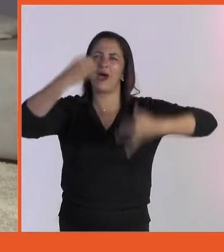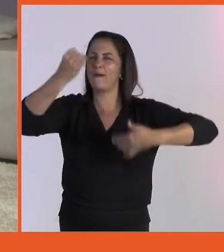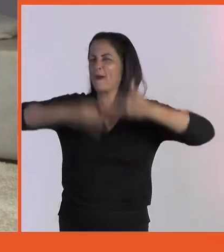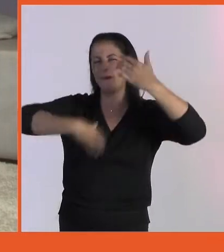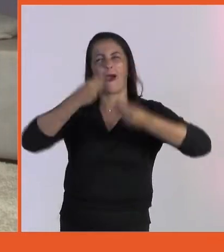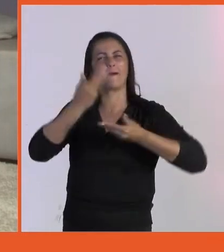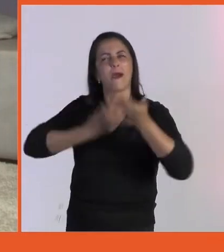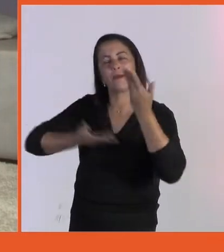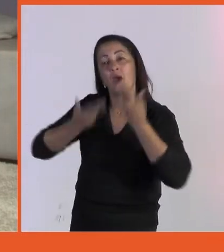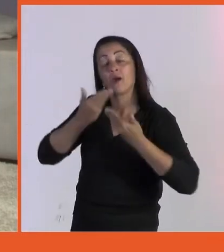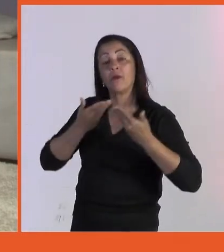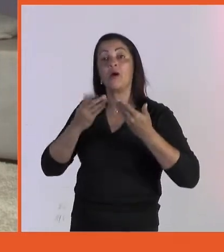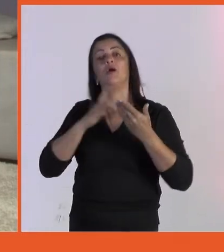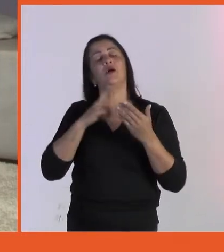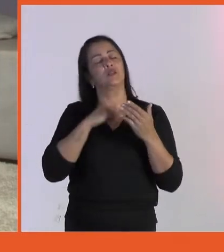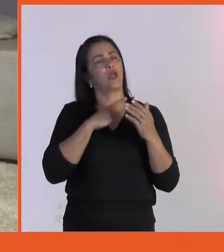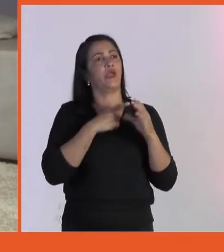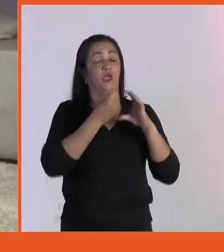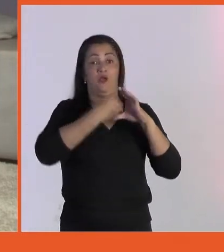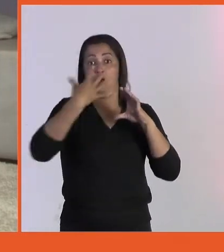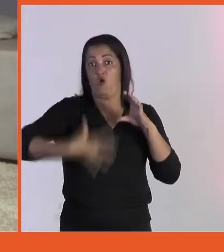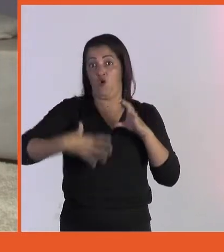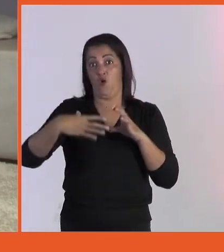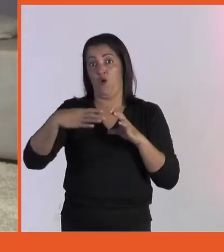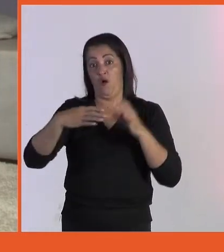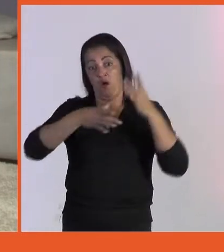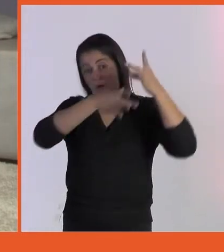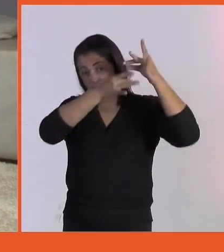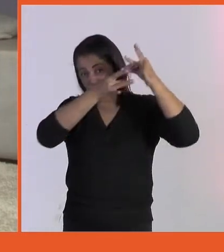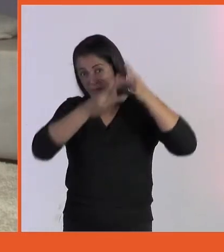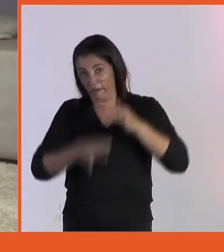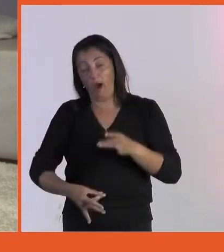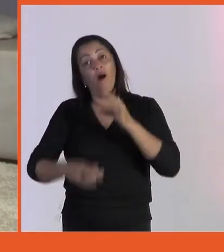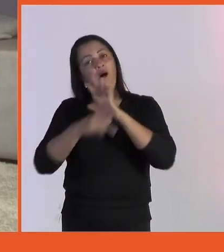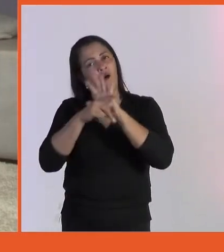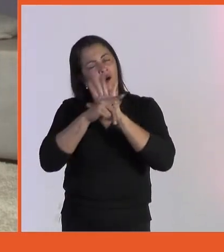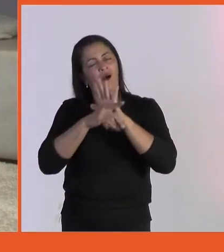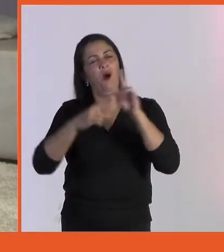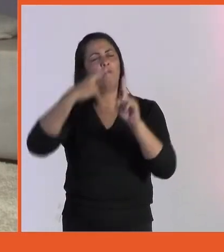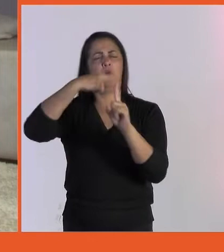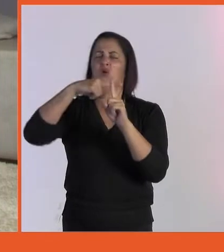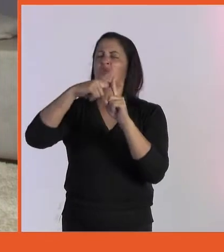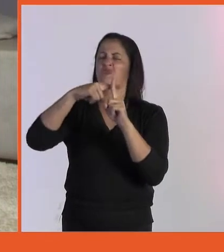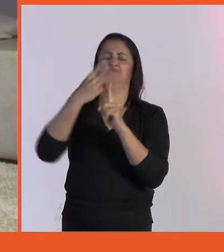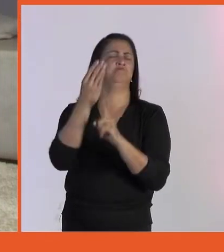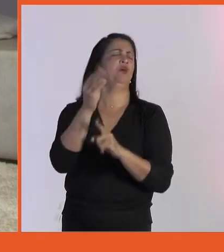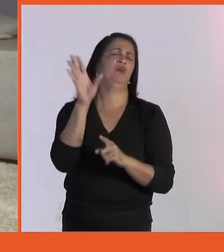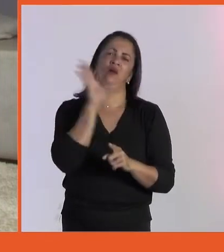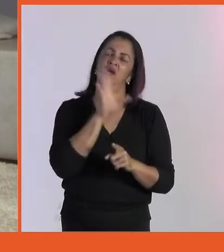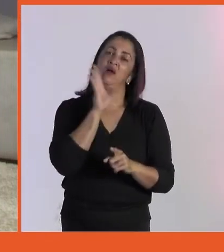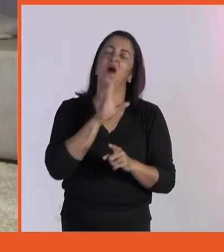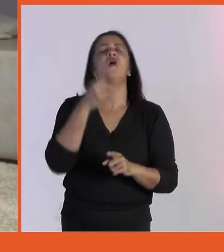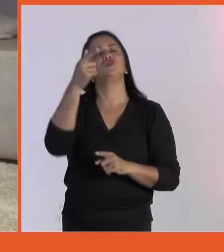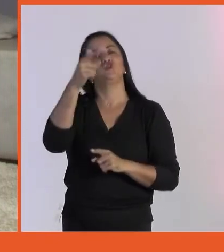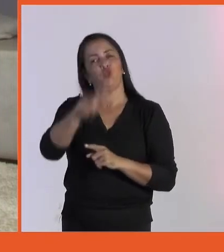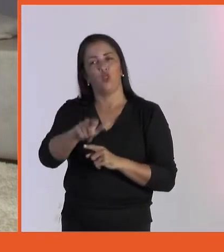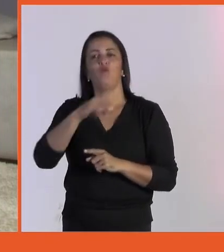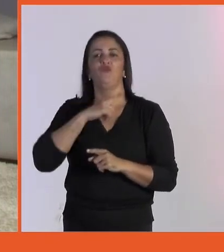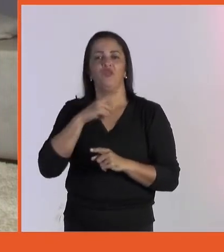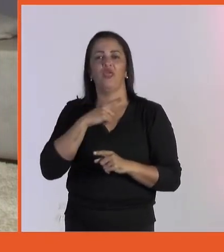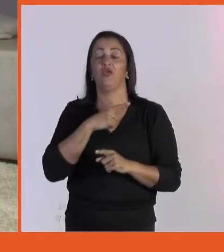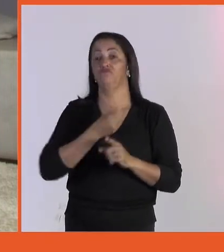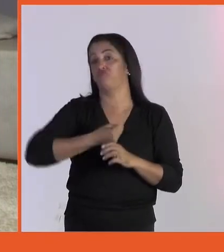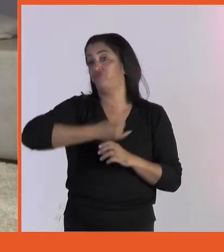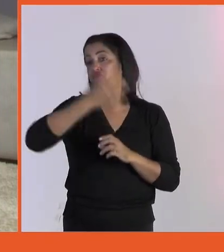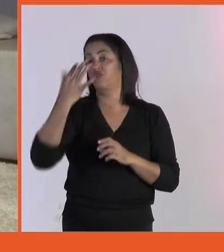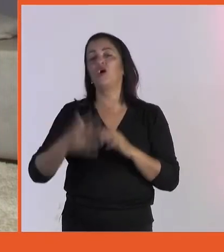a gente teve um rumo positivo, assim, em relação a isso, sabe? Então, foi muito legal ver mais uma vez o quanto a comunidade,